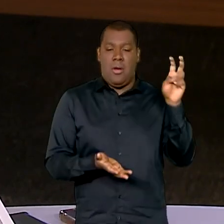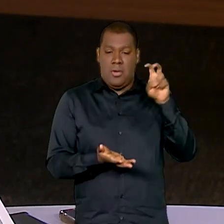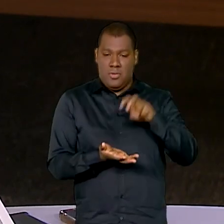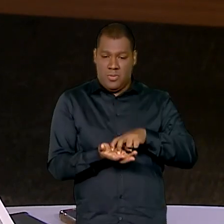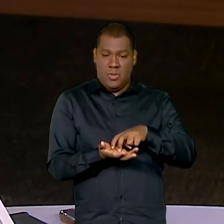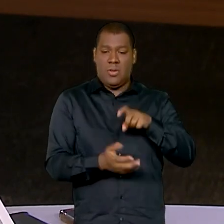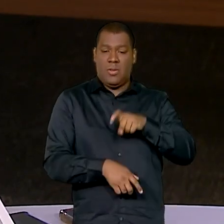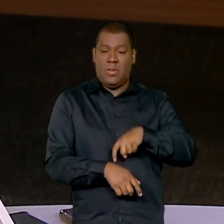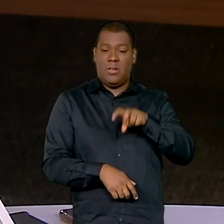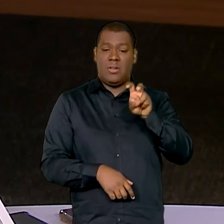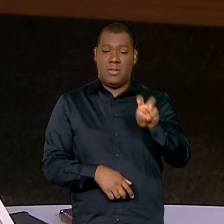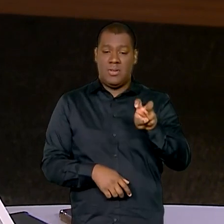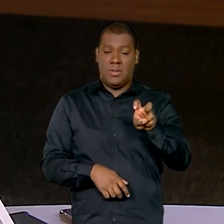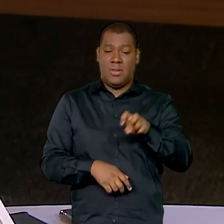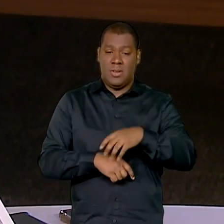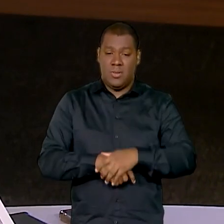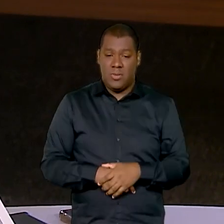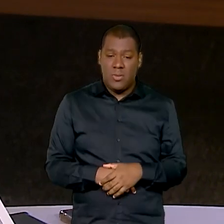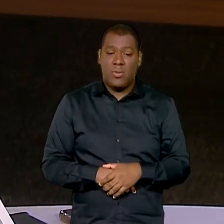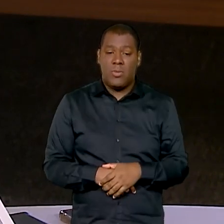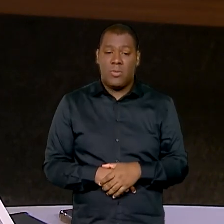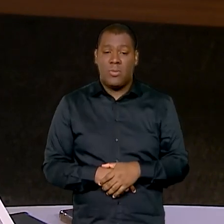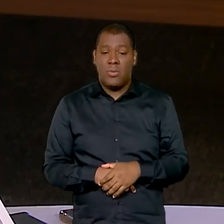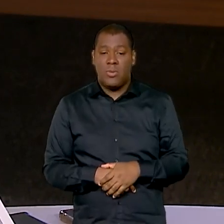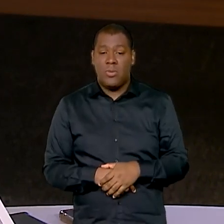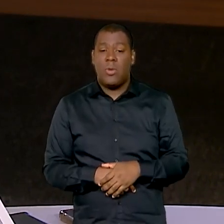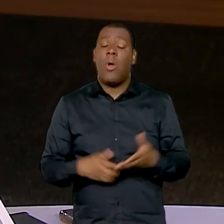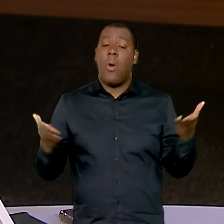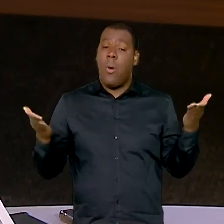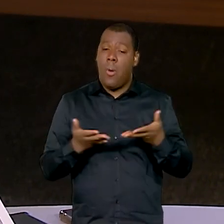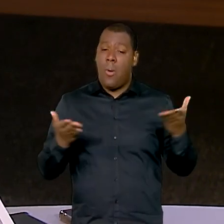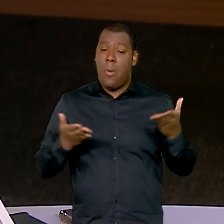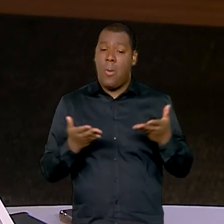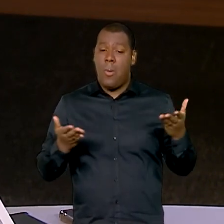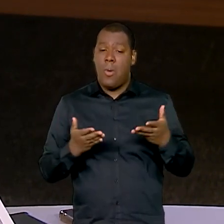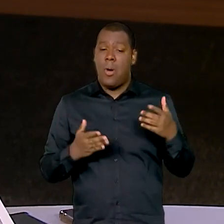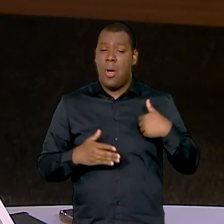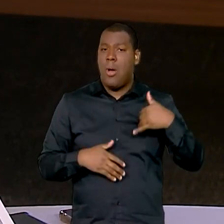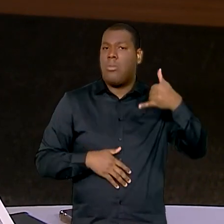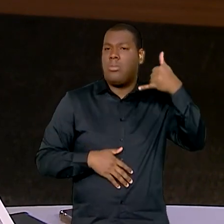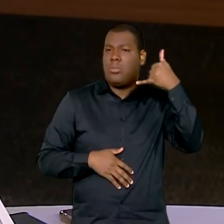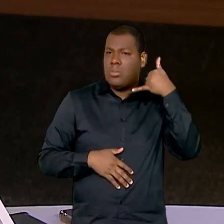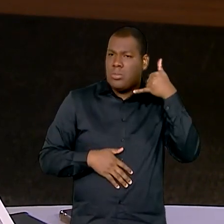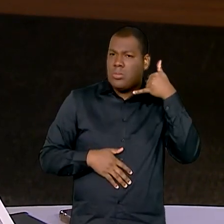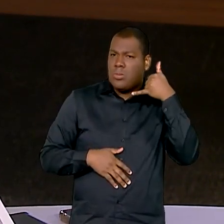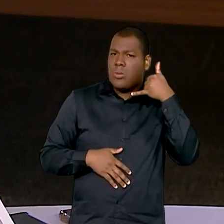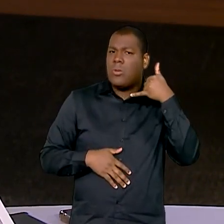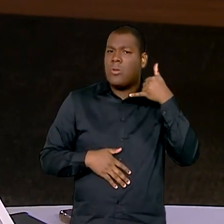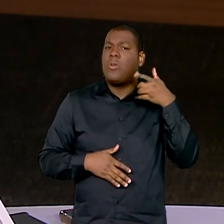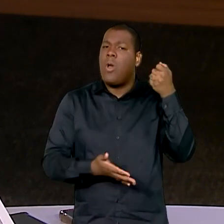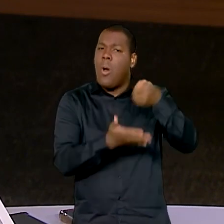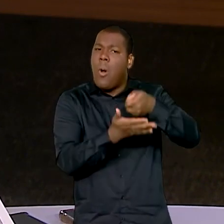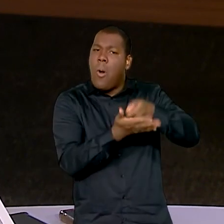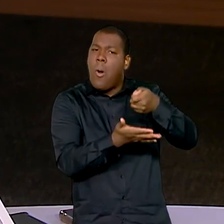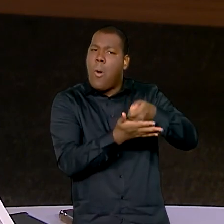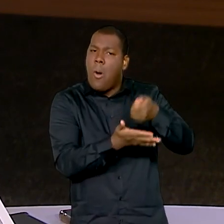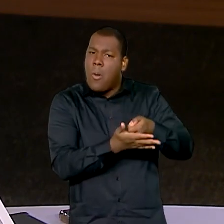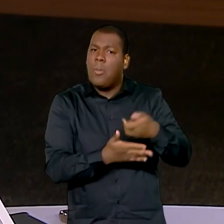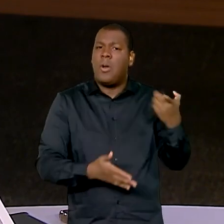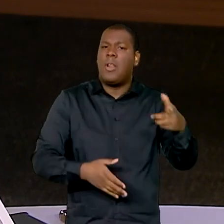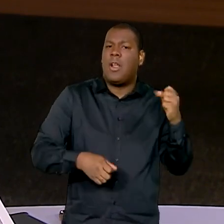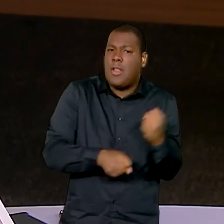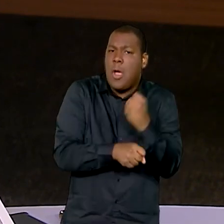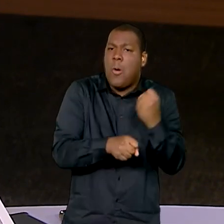de chegar aqui eu já estava no telefone monitorando pagamento de obra, andamento de obra,